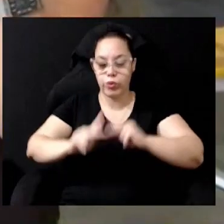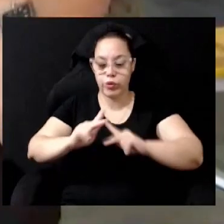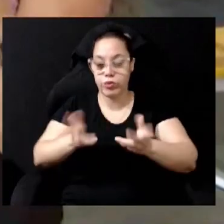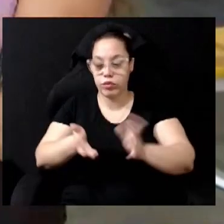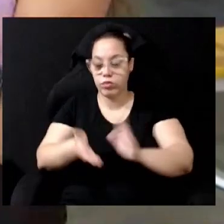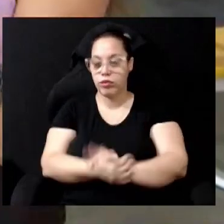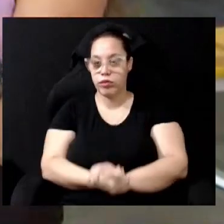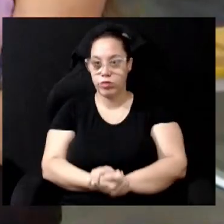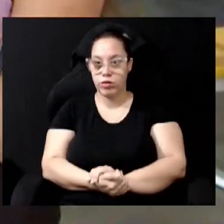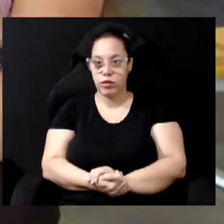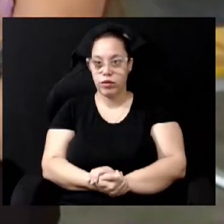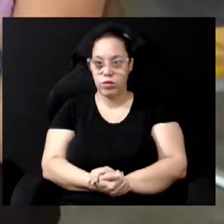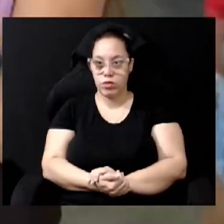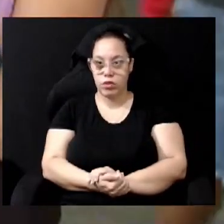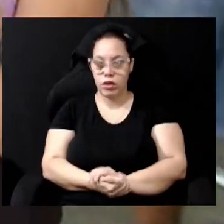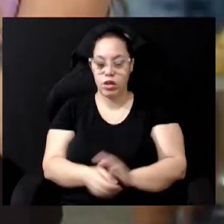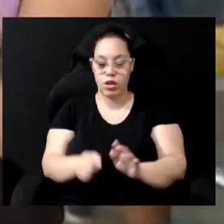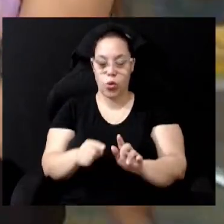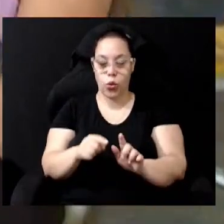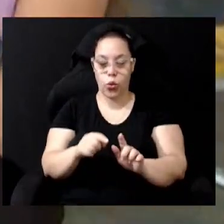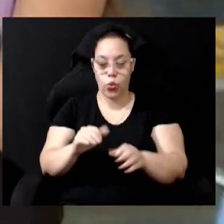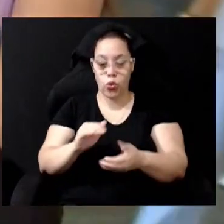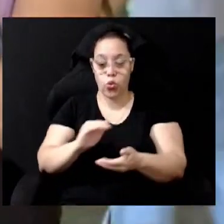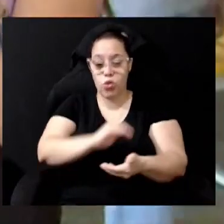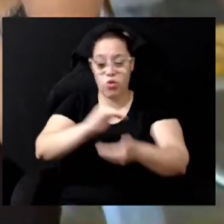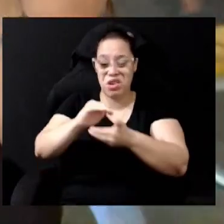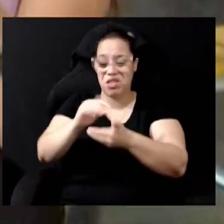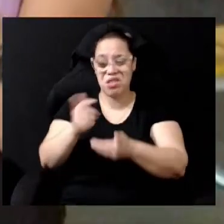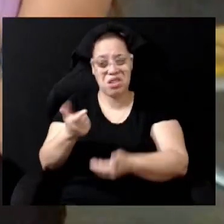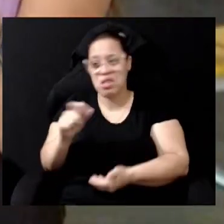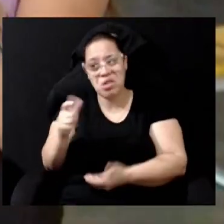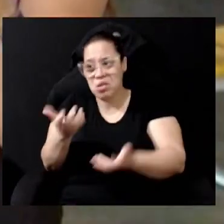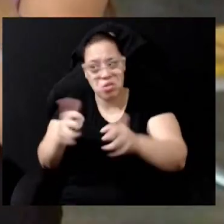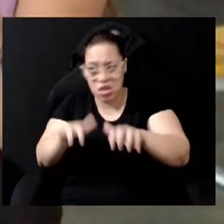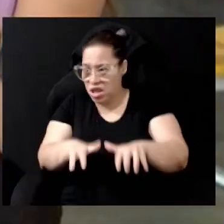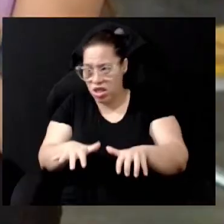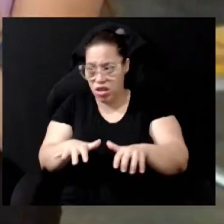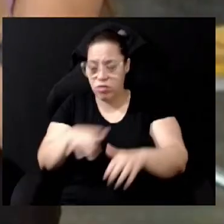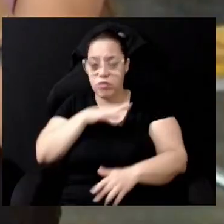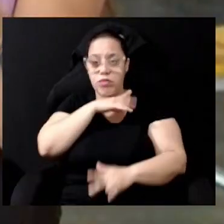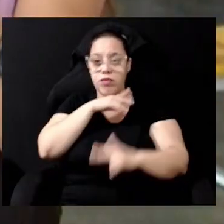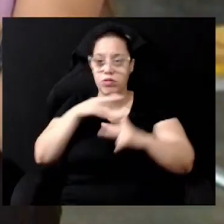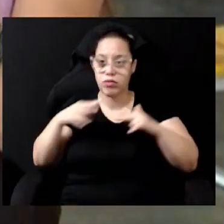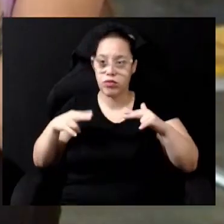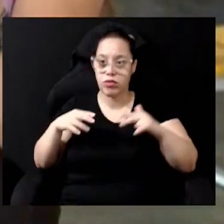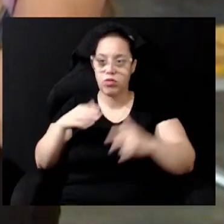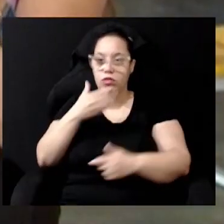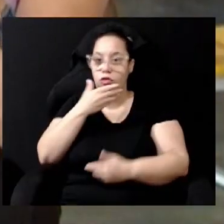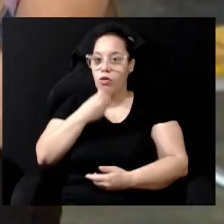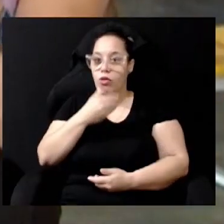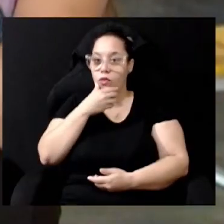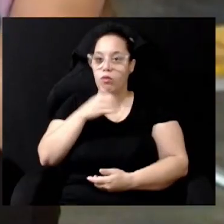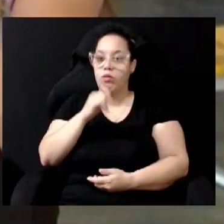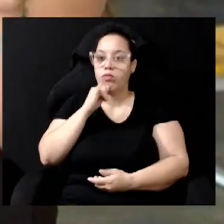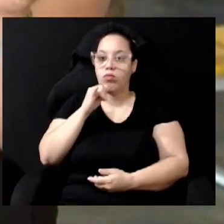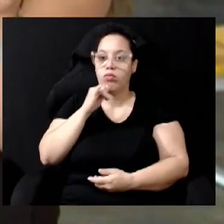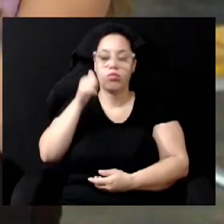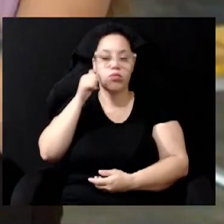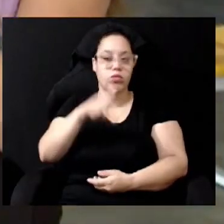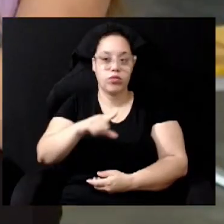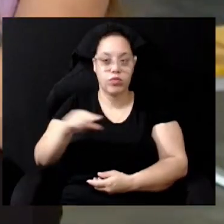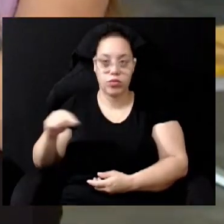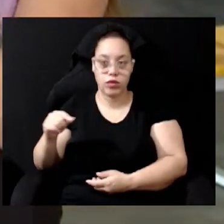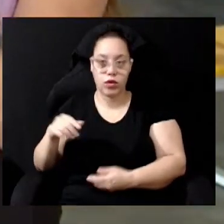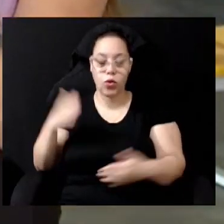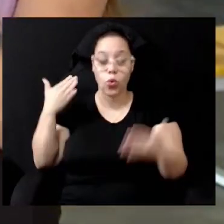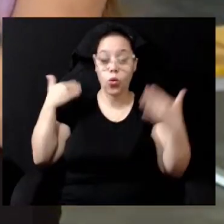crias indesejáveis, então evita. O animalzinho, o macho, por exemplo, e a fêmea que sai para passear,